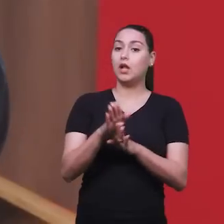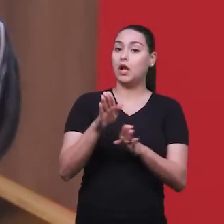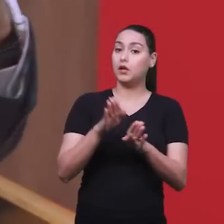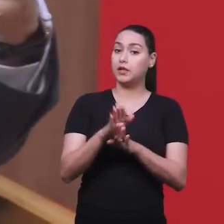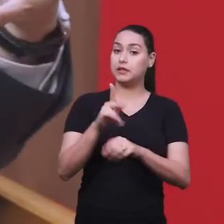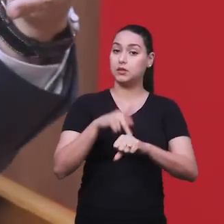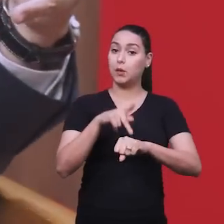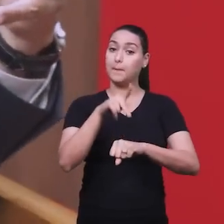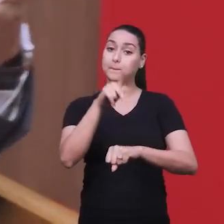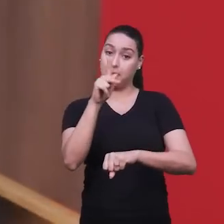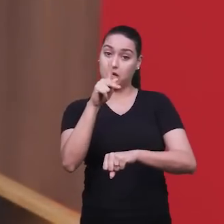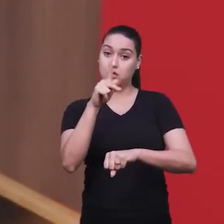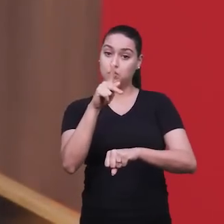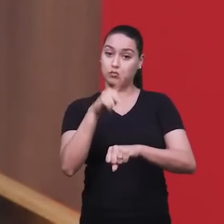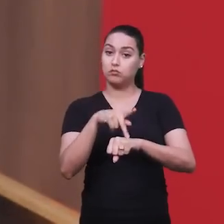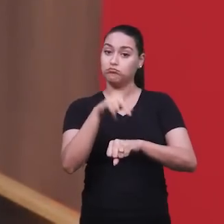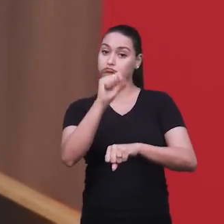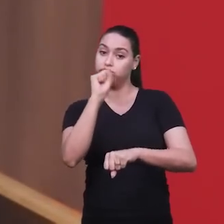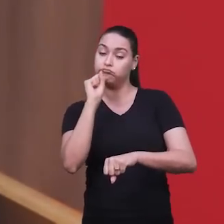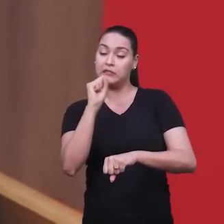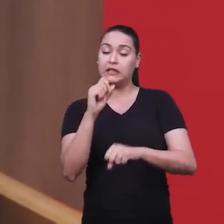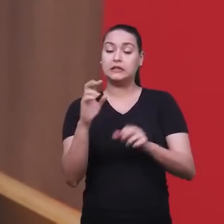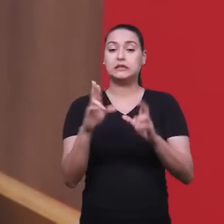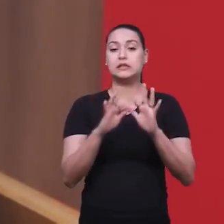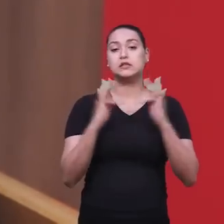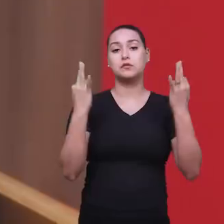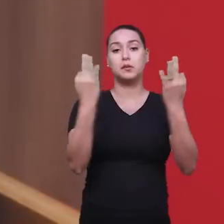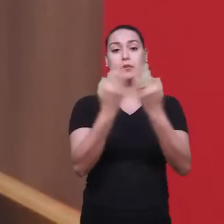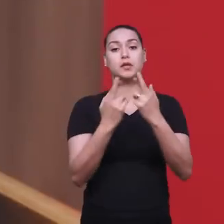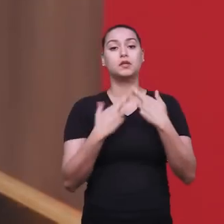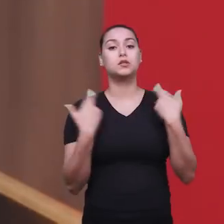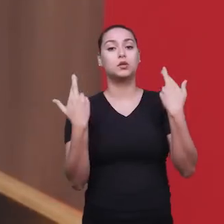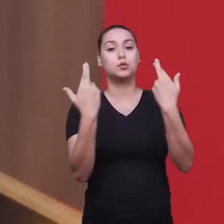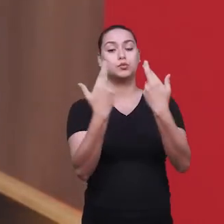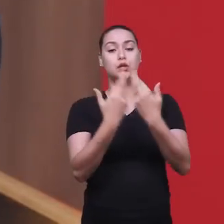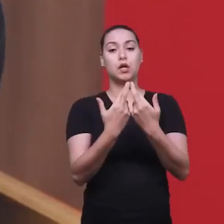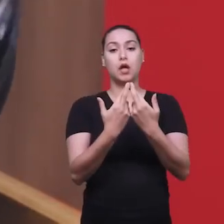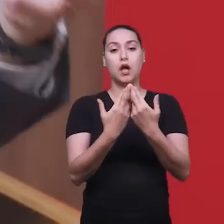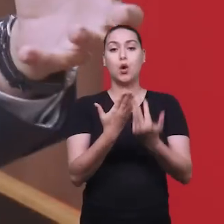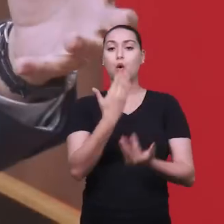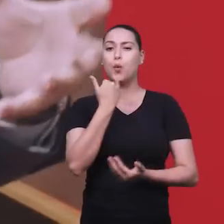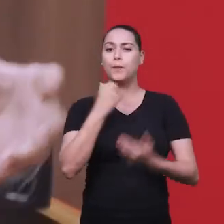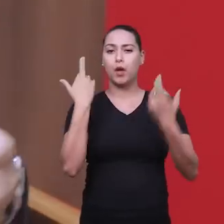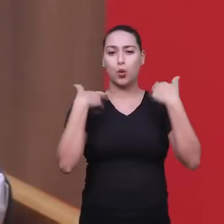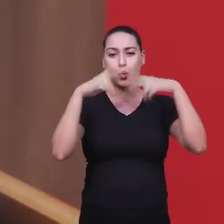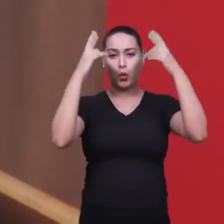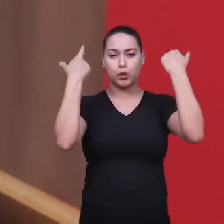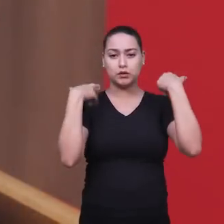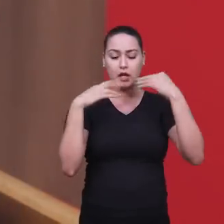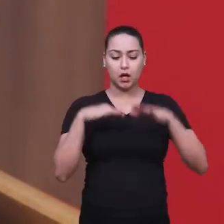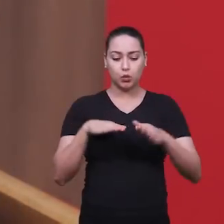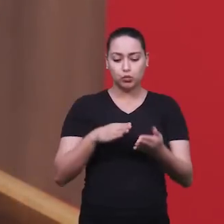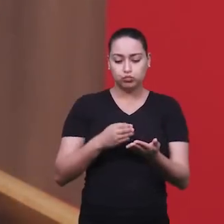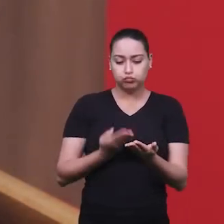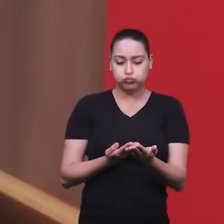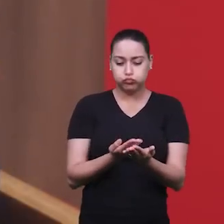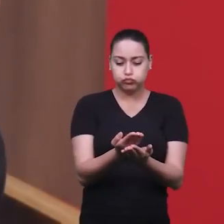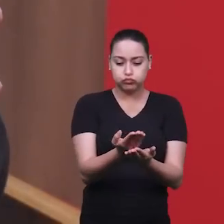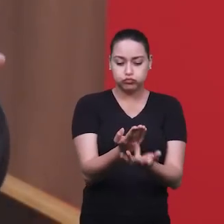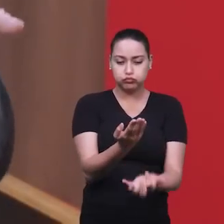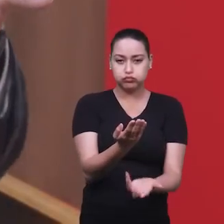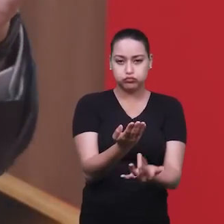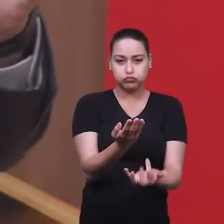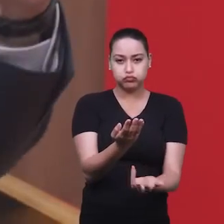aquela orientação da Páscoa, ou seja, das famílias se reunirem em torno de um cordeiro, assado ao